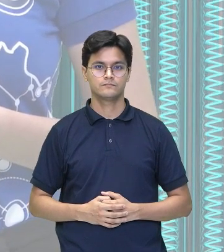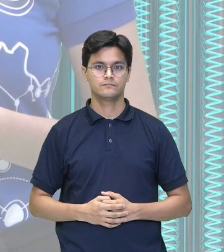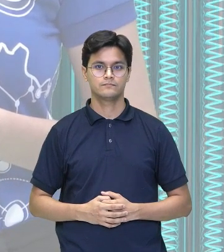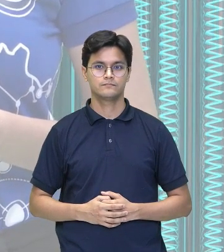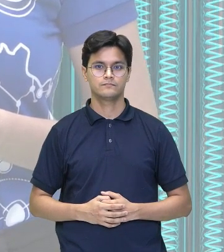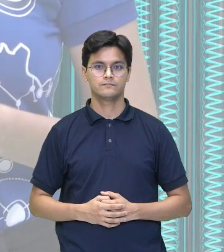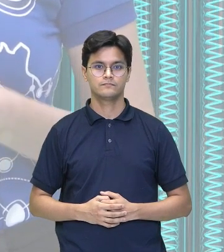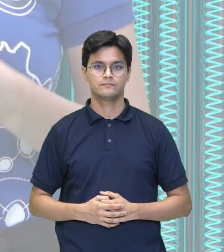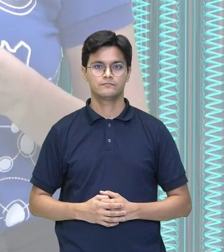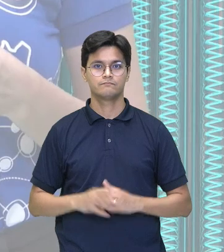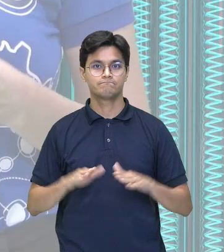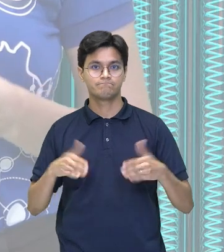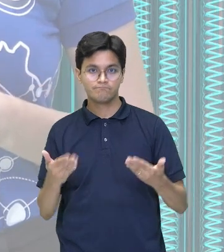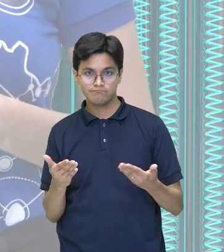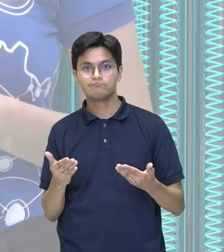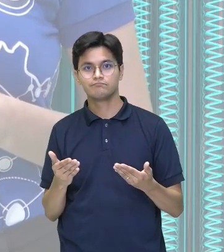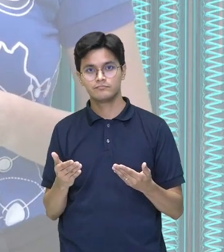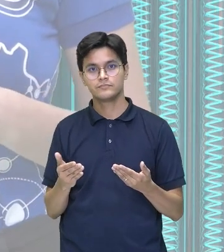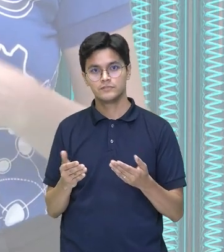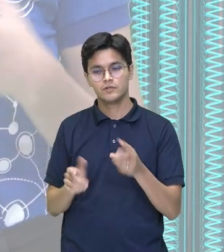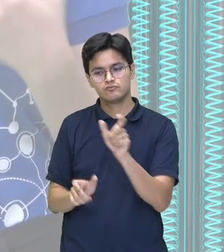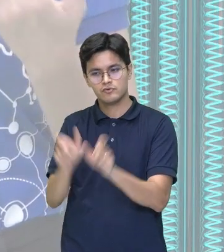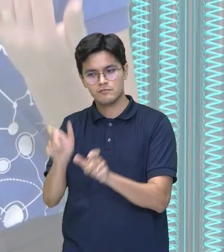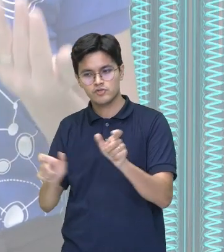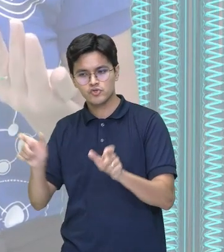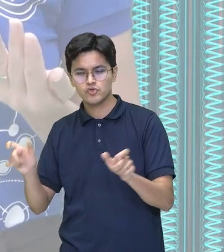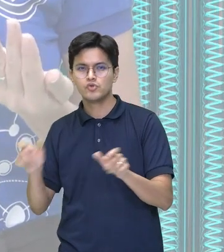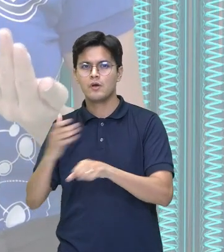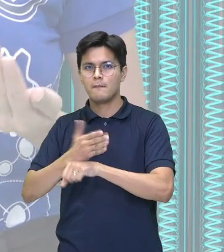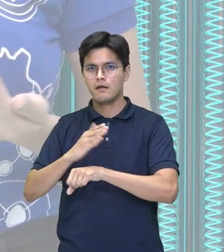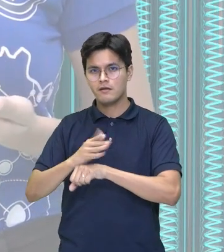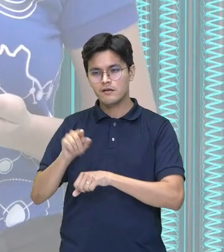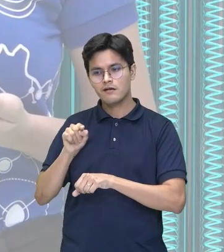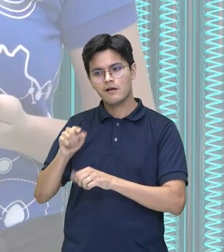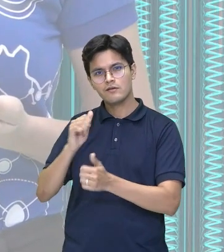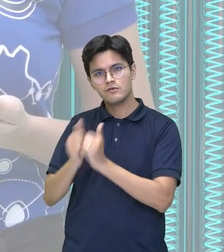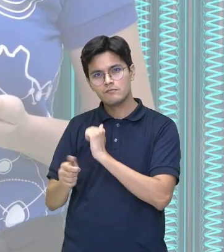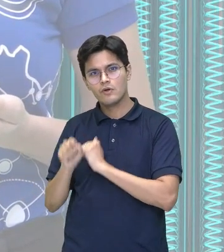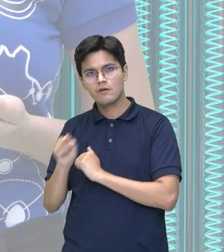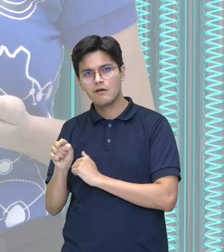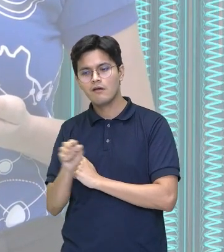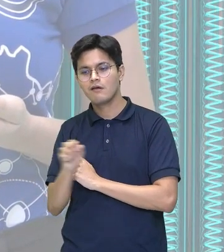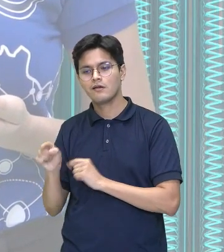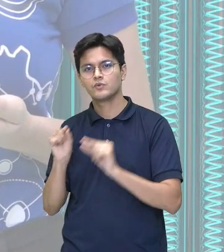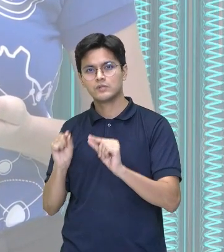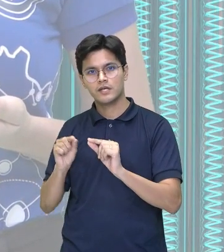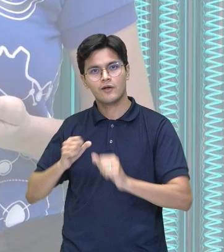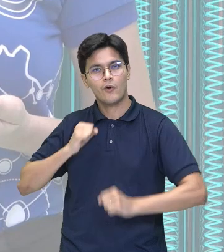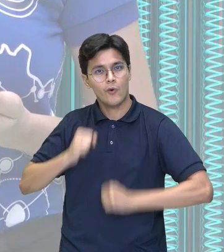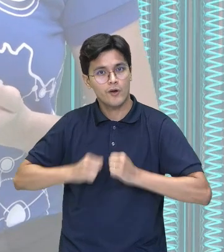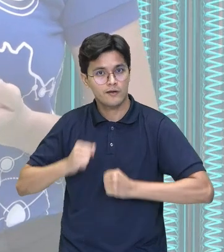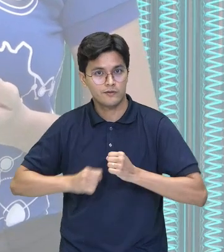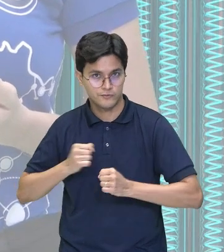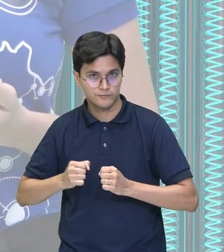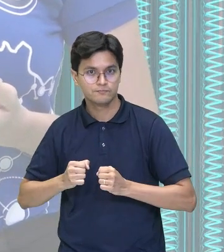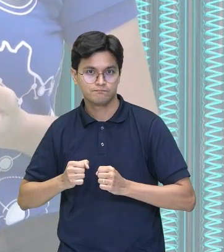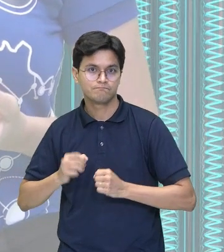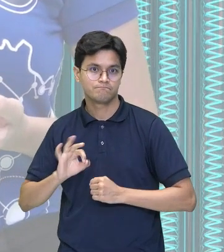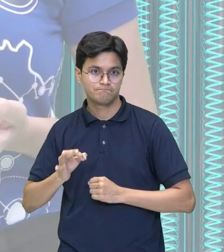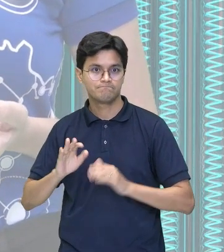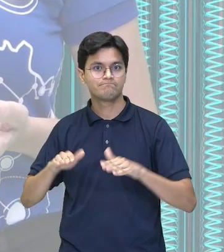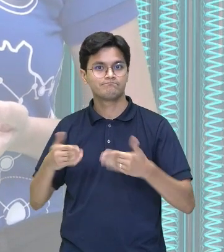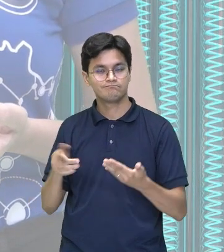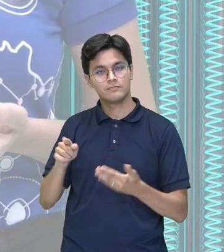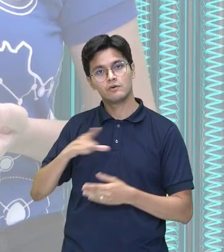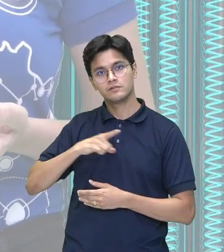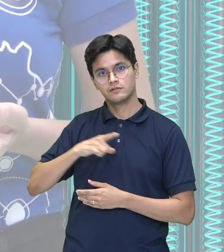Então, os jogadores, the players, estavam o quê? Running, correndo. Então, aqui nós temos